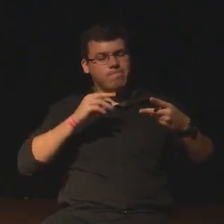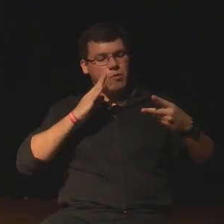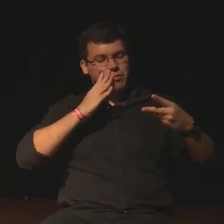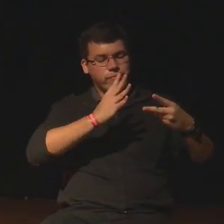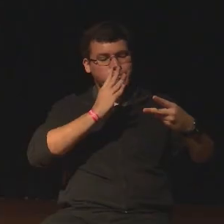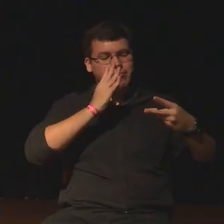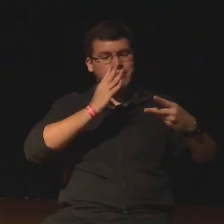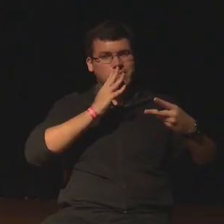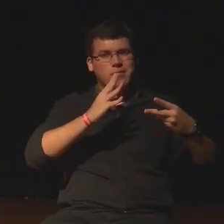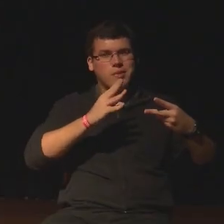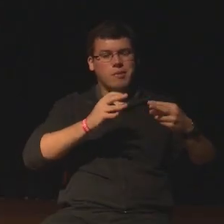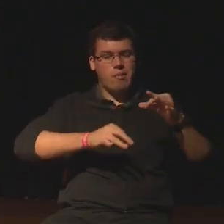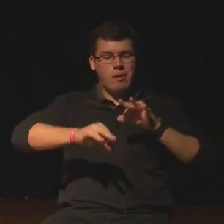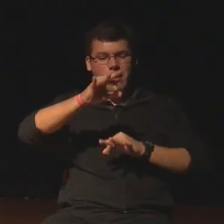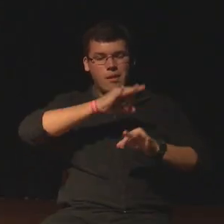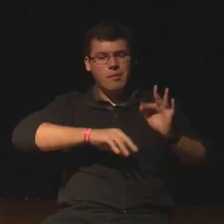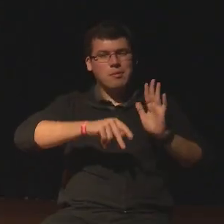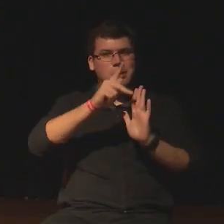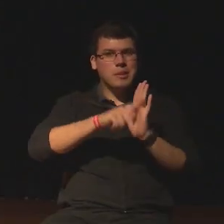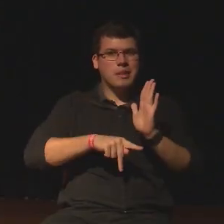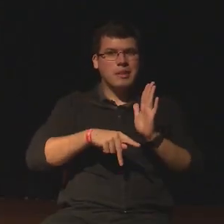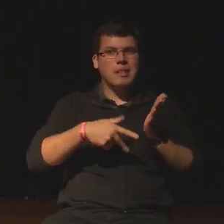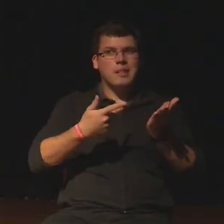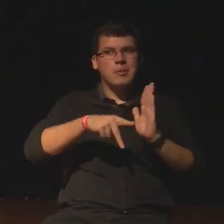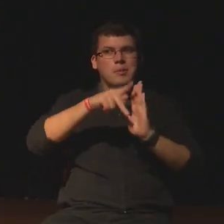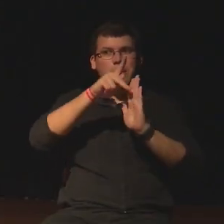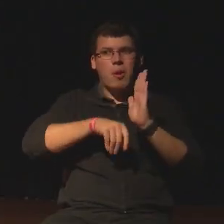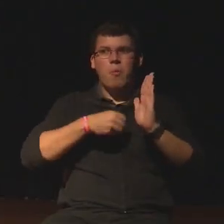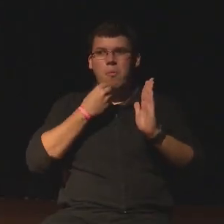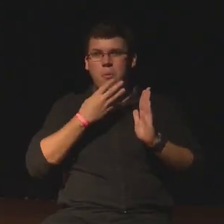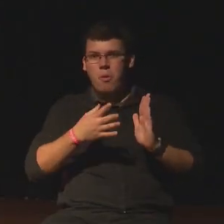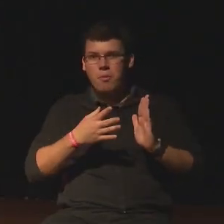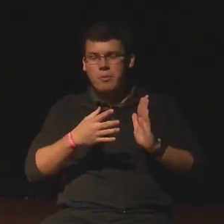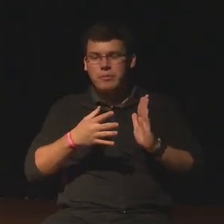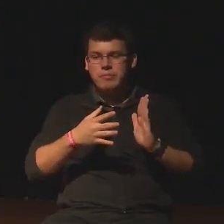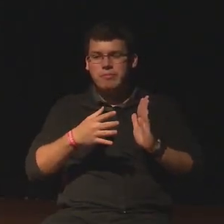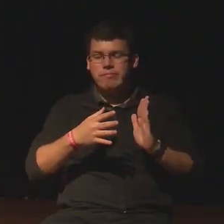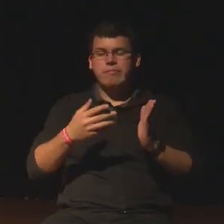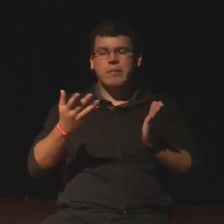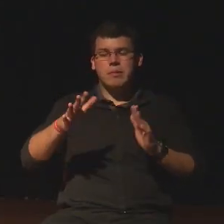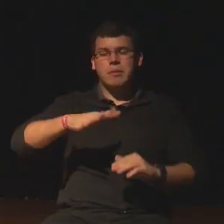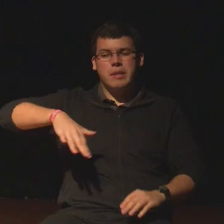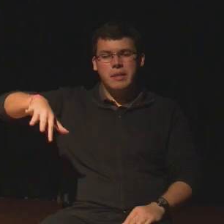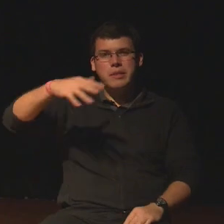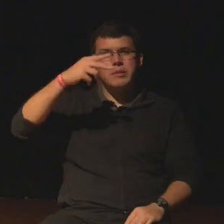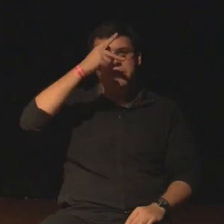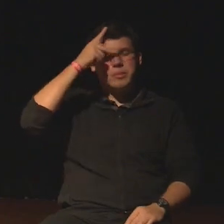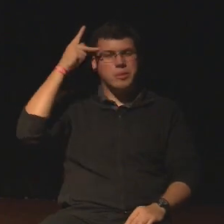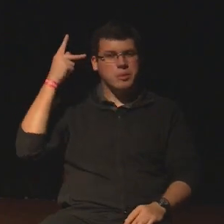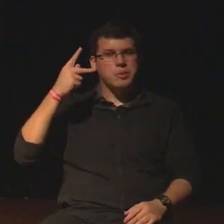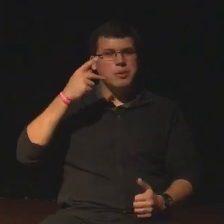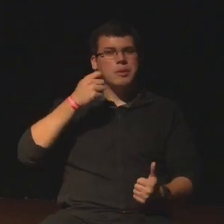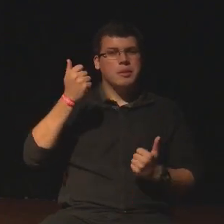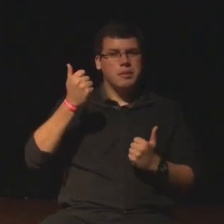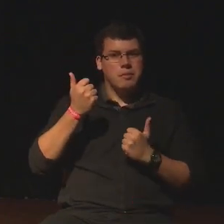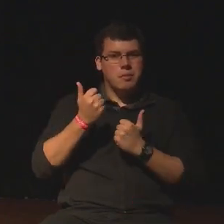gente entende que é fundamental a participação da sociedade, né? Assim, tem todo o processo da prefeitura, eu